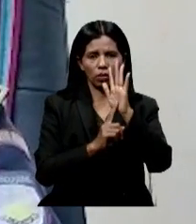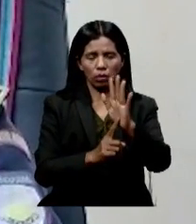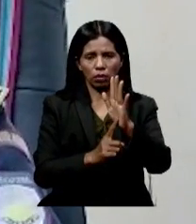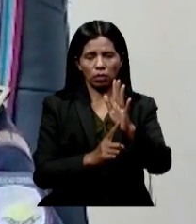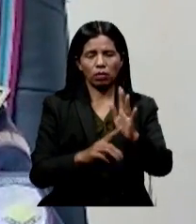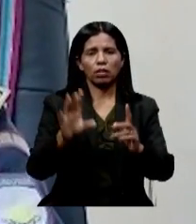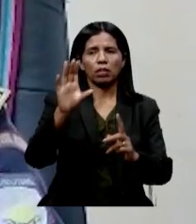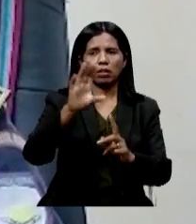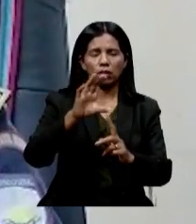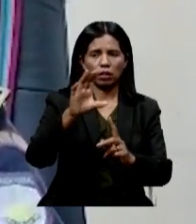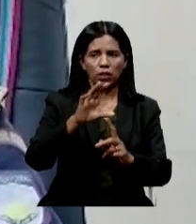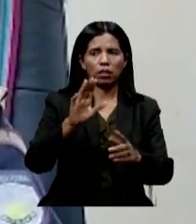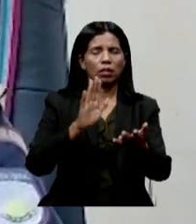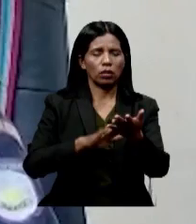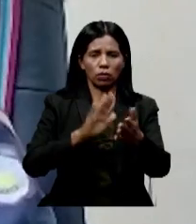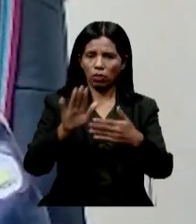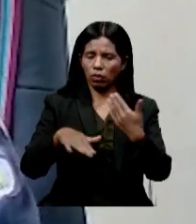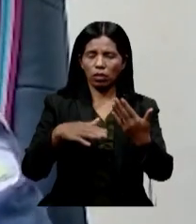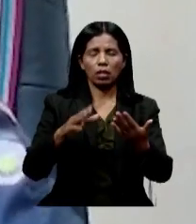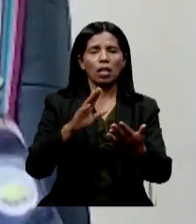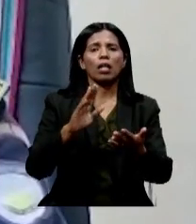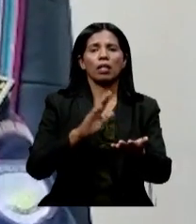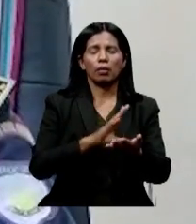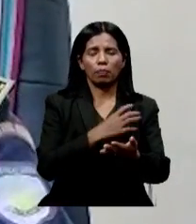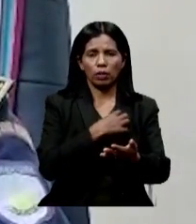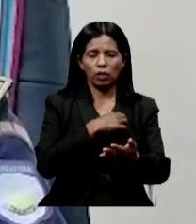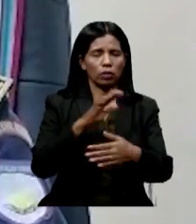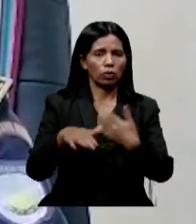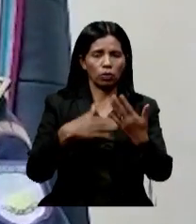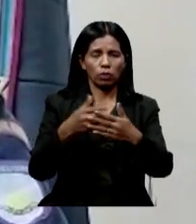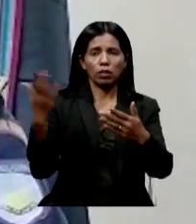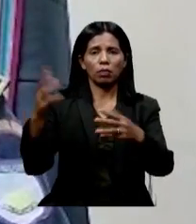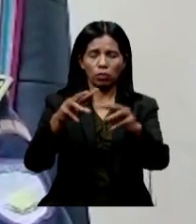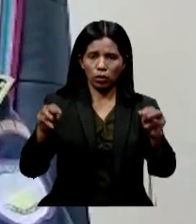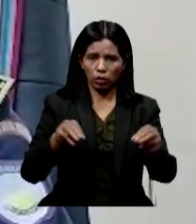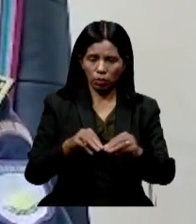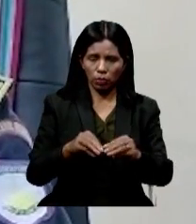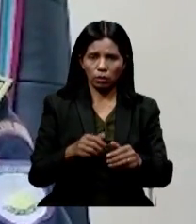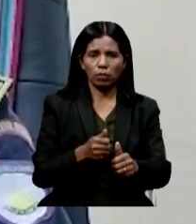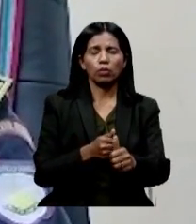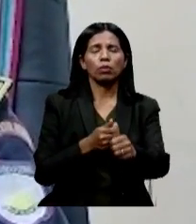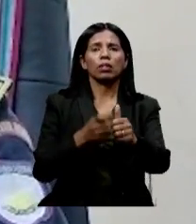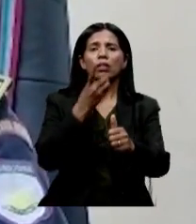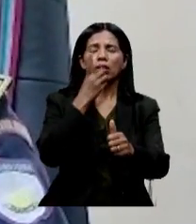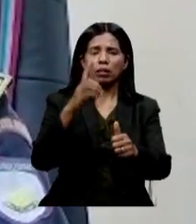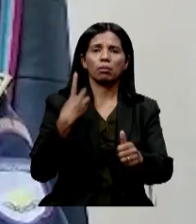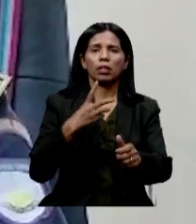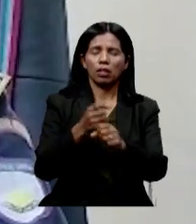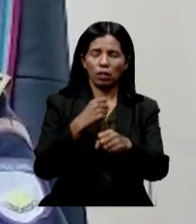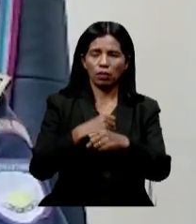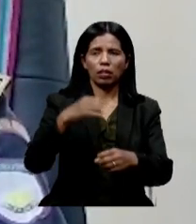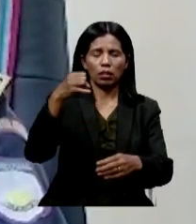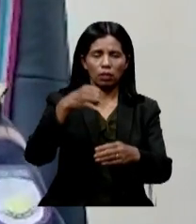komando squad sira itu buat je pada kelasan nebe mukoi nasi tahalo e incluimos